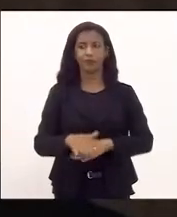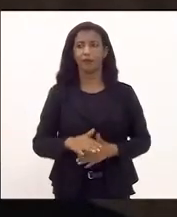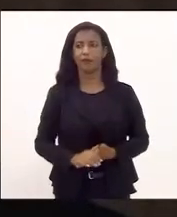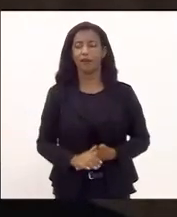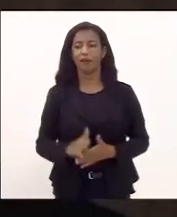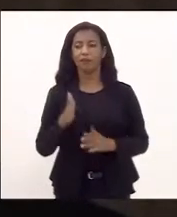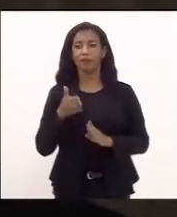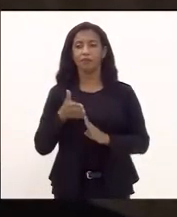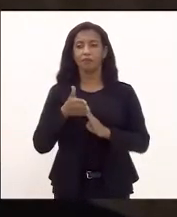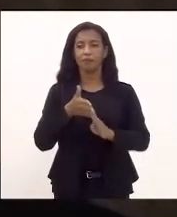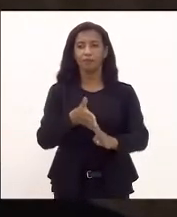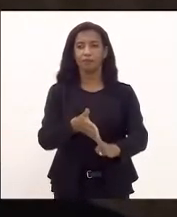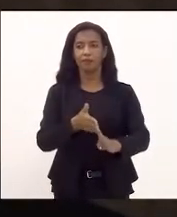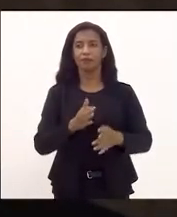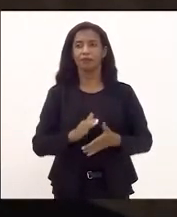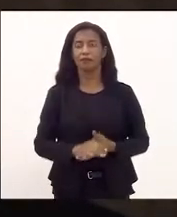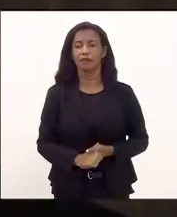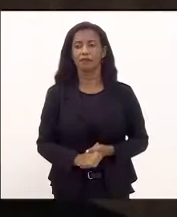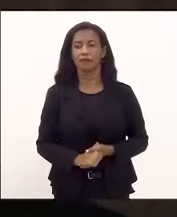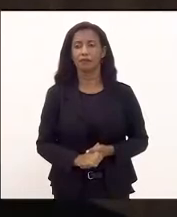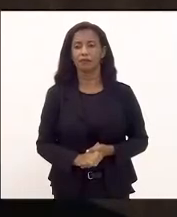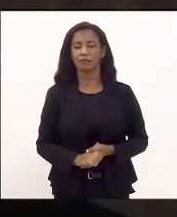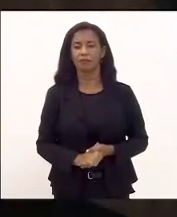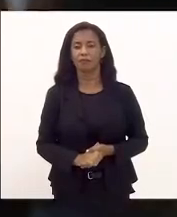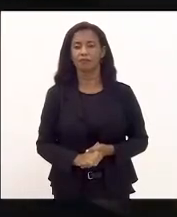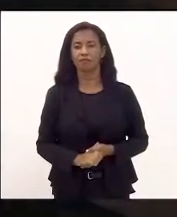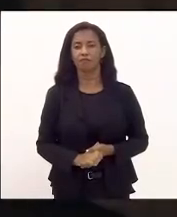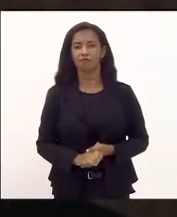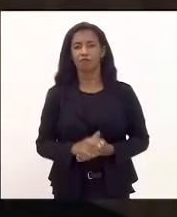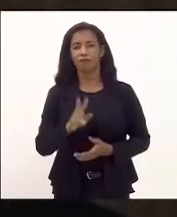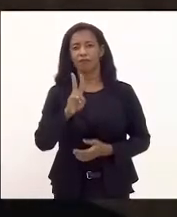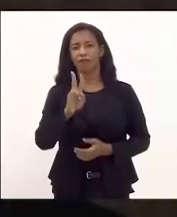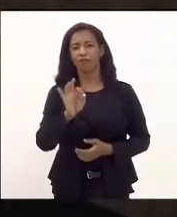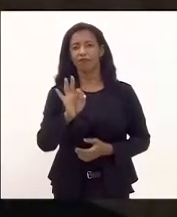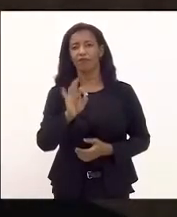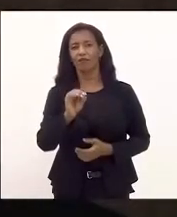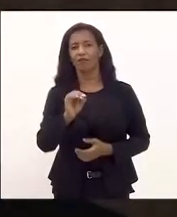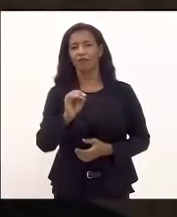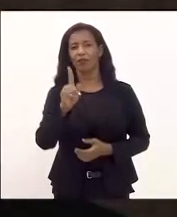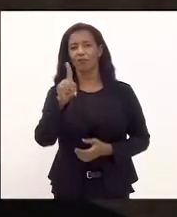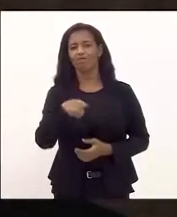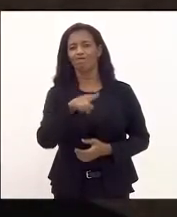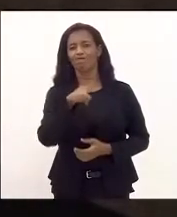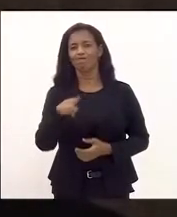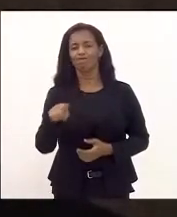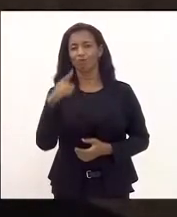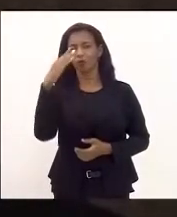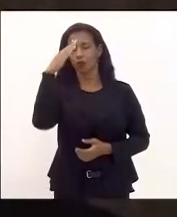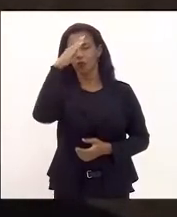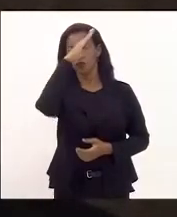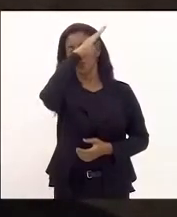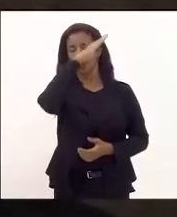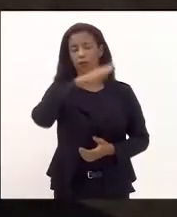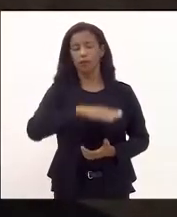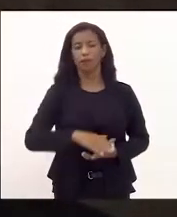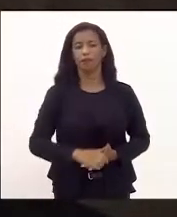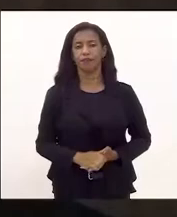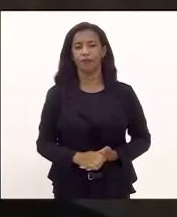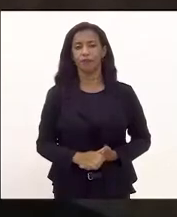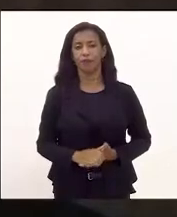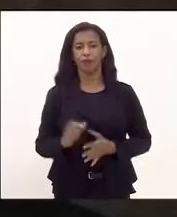vai no sentido de repudiar o veto do presidente Jair Bolsonaro